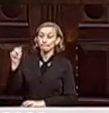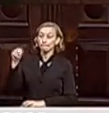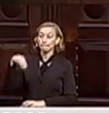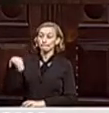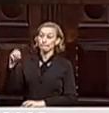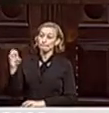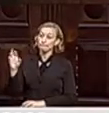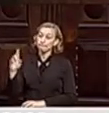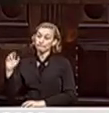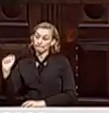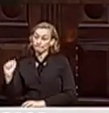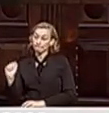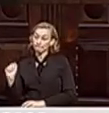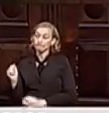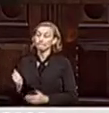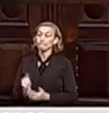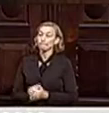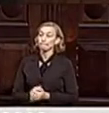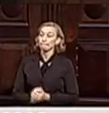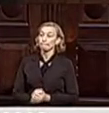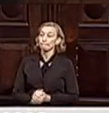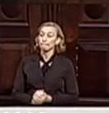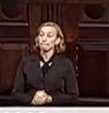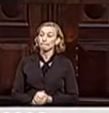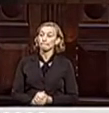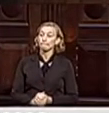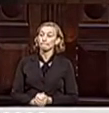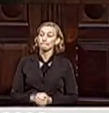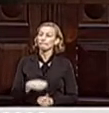defendendo as prerrogativas